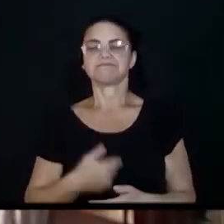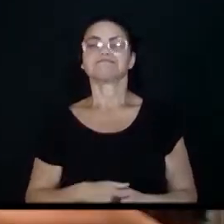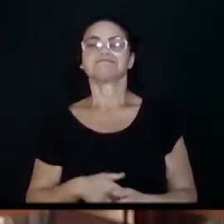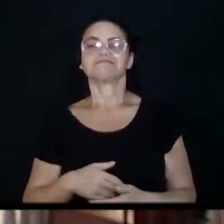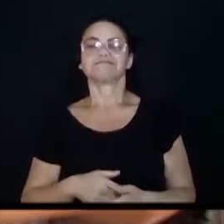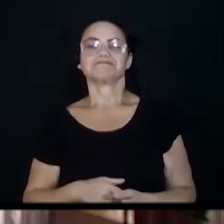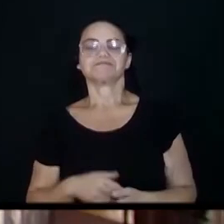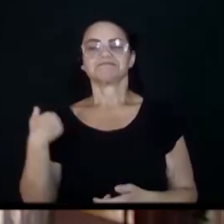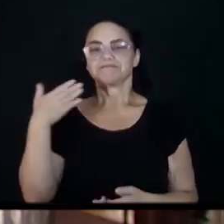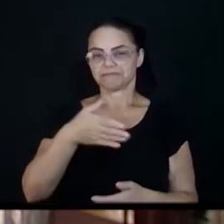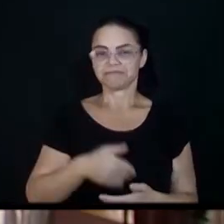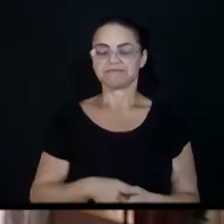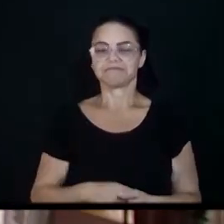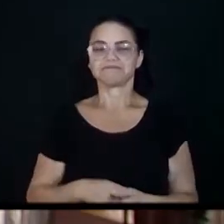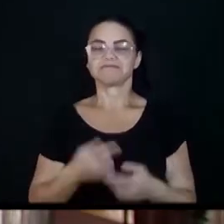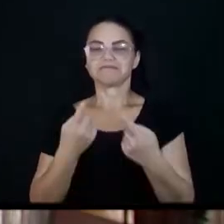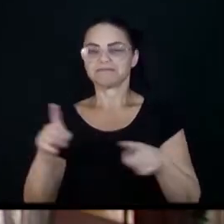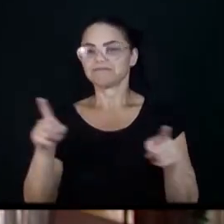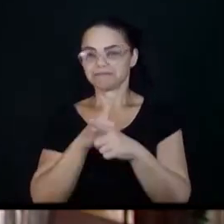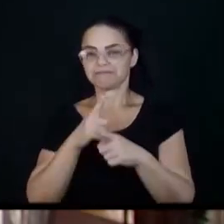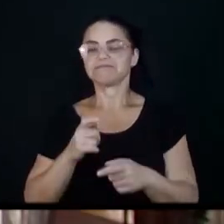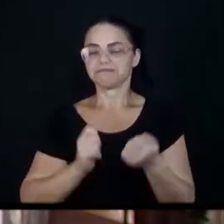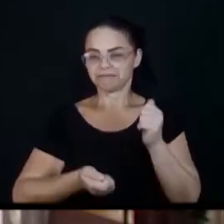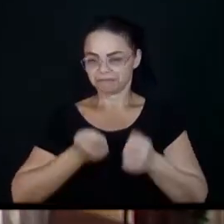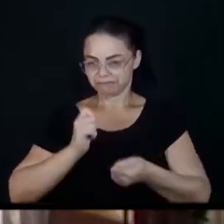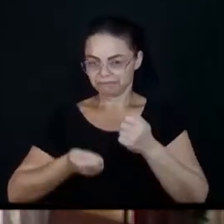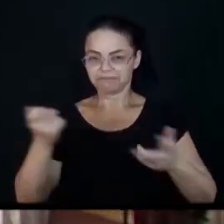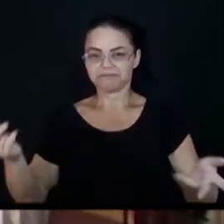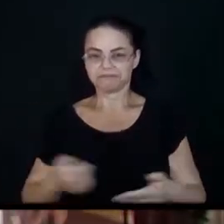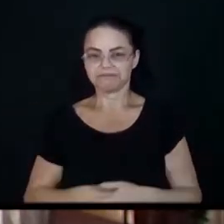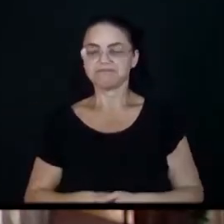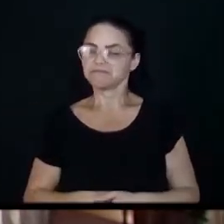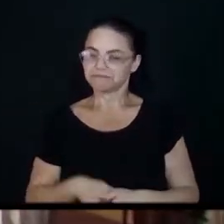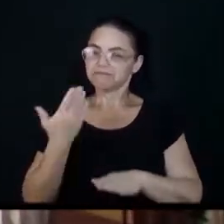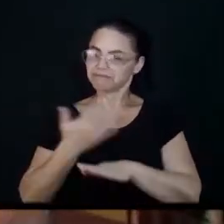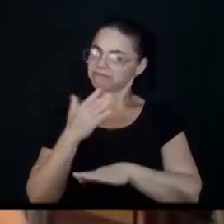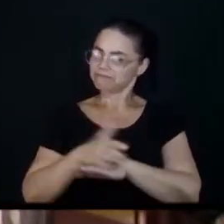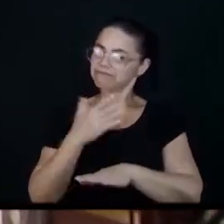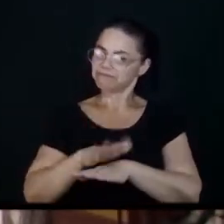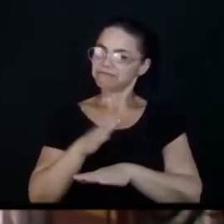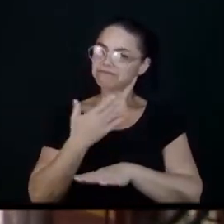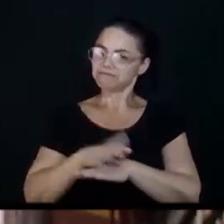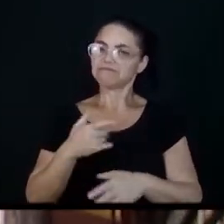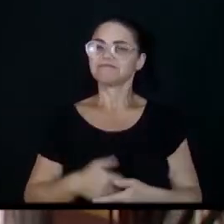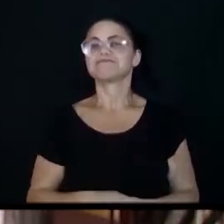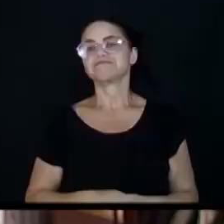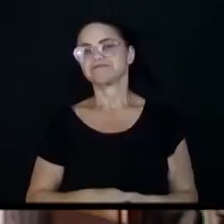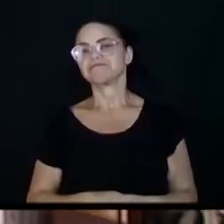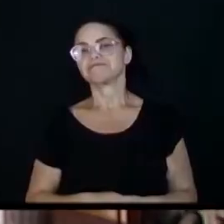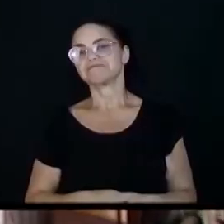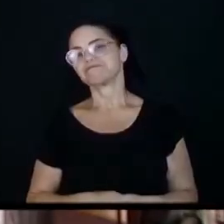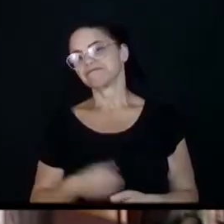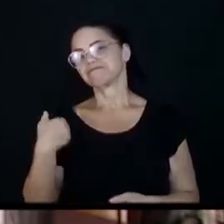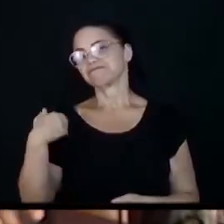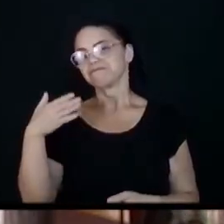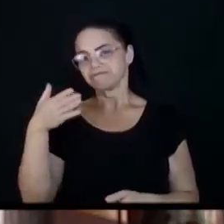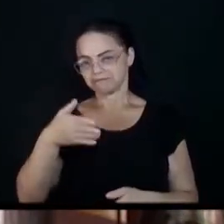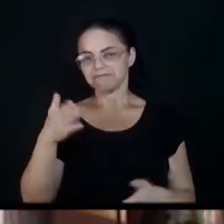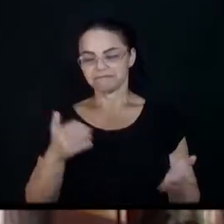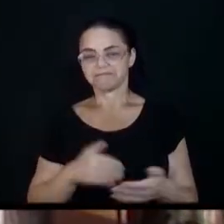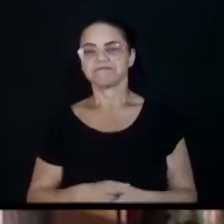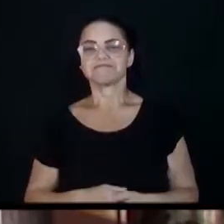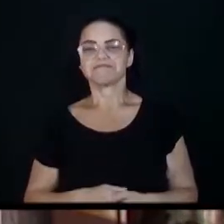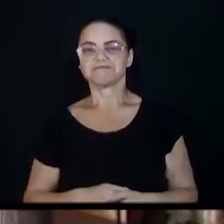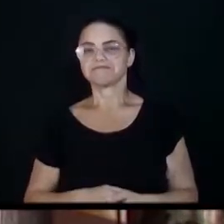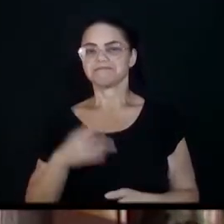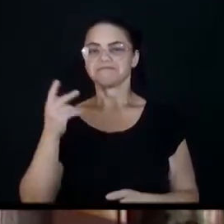percussão, você já tinha tocado alguma coisa? Eu vi que vocês estavam ensaiando bastante. Eu já vim aqui sem aprender nada. Eu